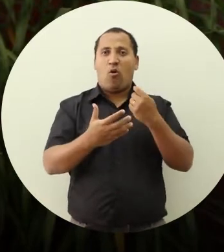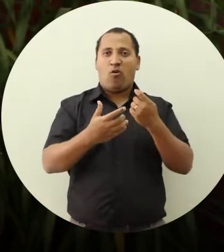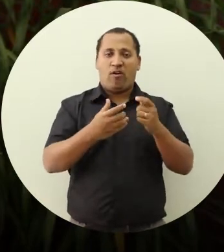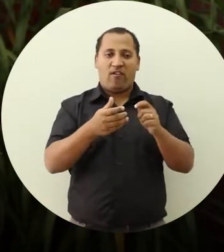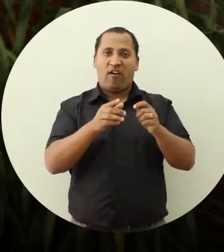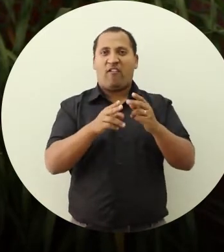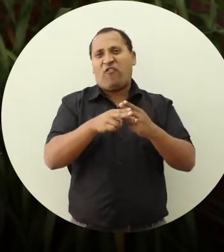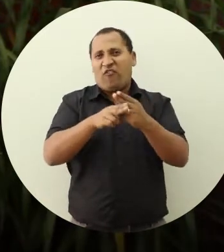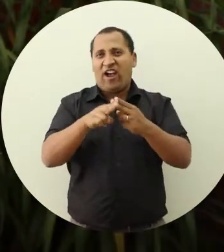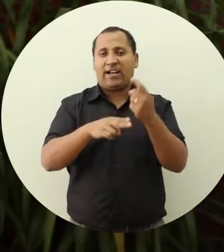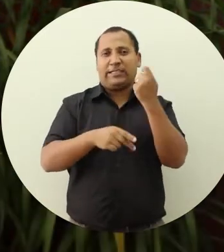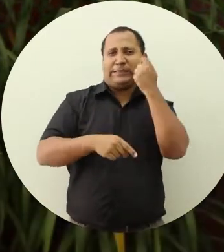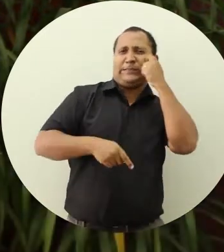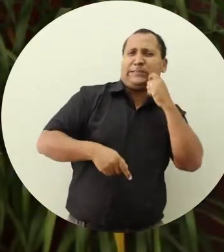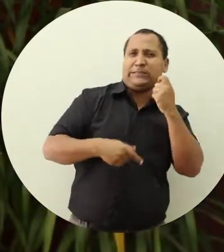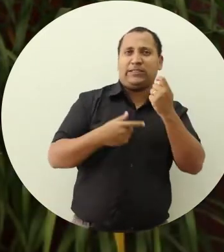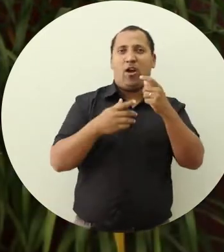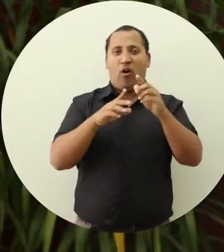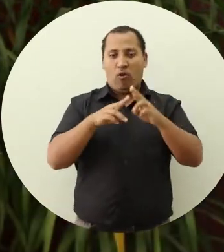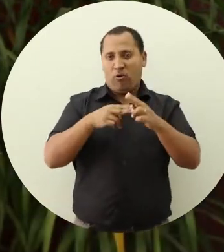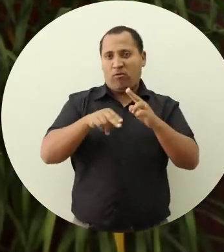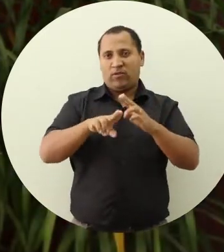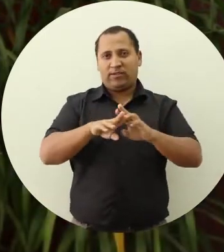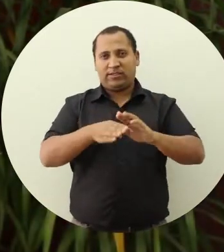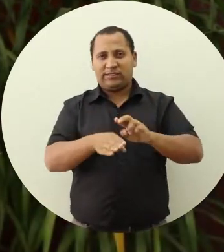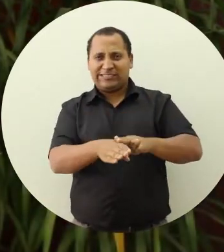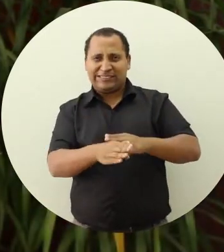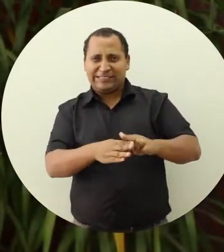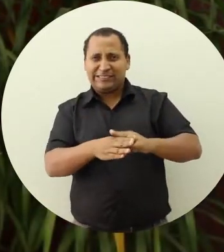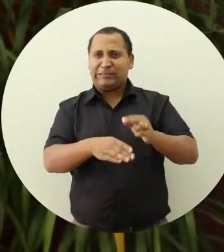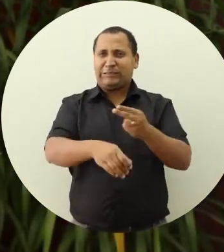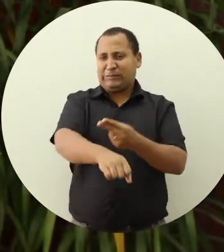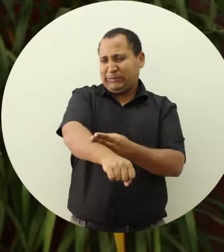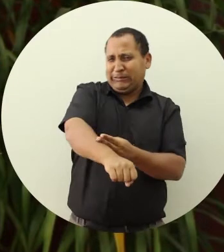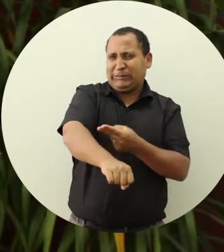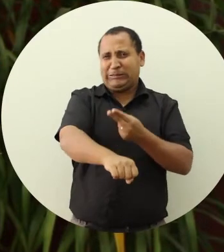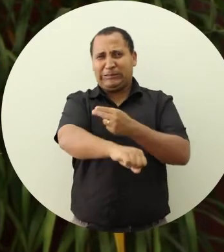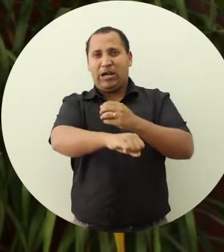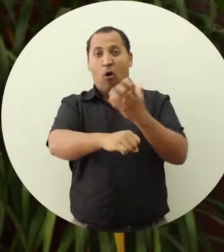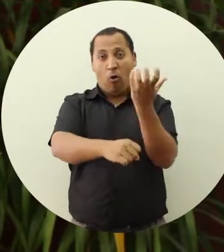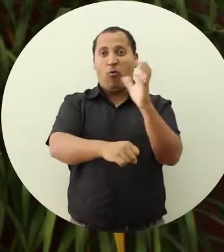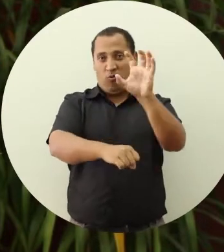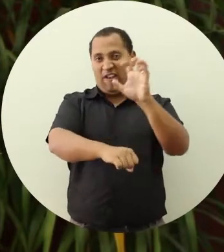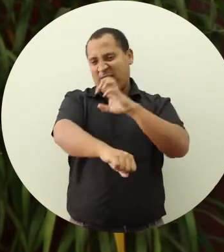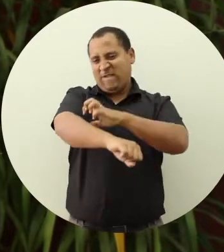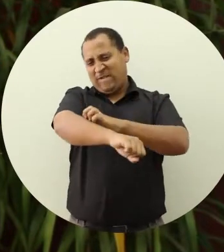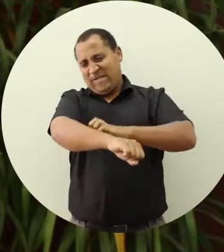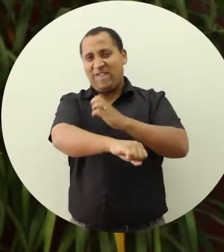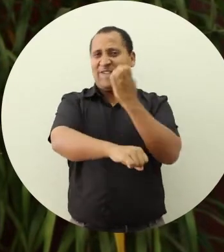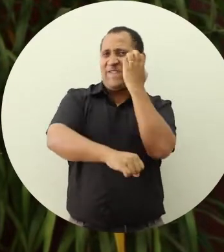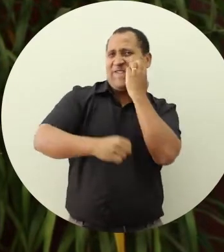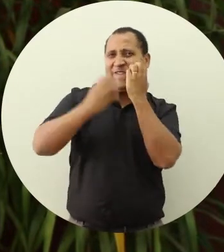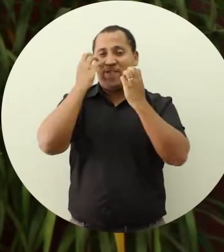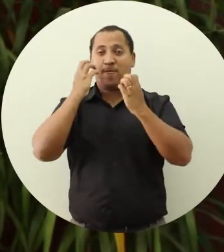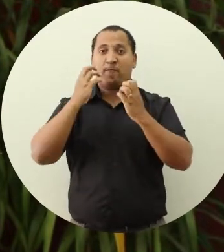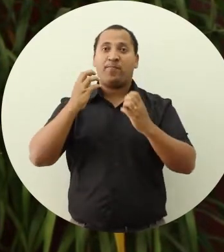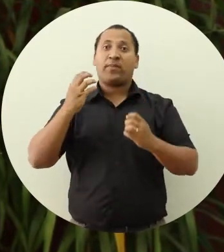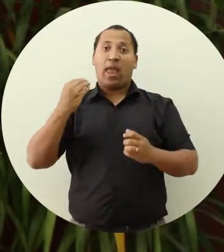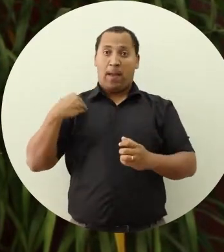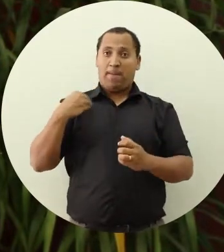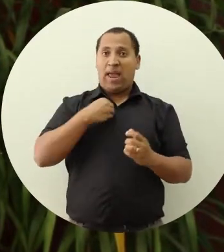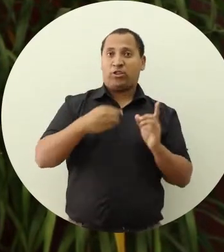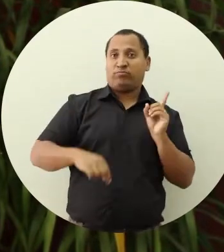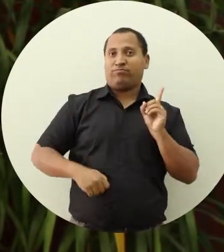próprio corpo, ou com faca, ou com lixa, ou até mesmo com a unha. Esse paciente ele vem ao médico com a